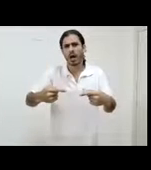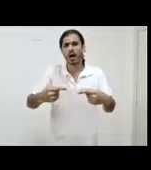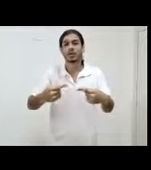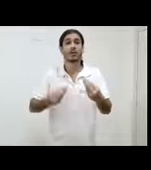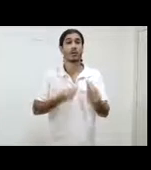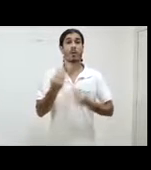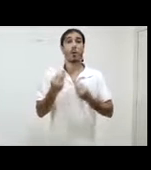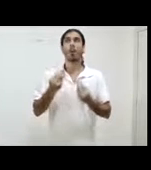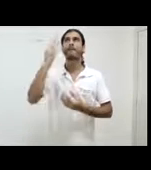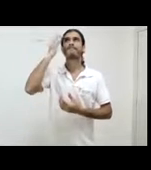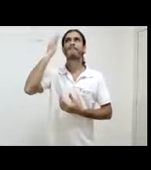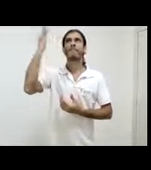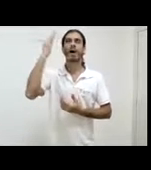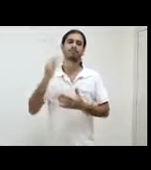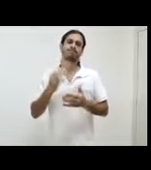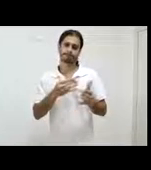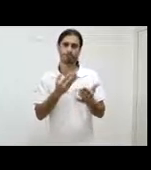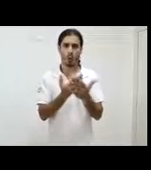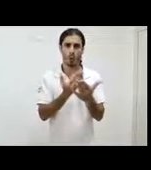em contexto, isso é fundamental.